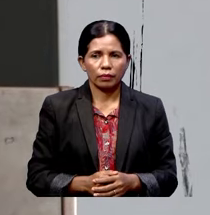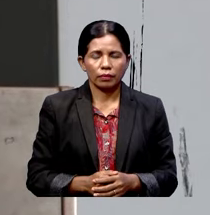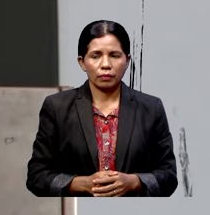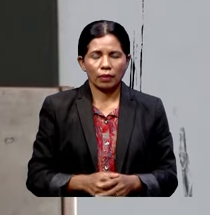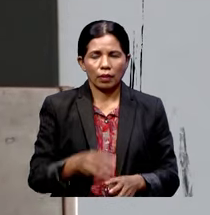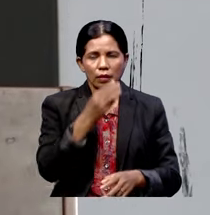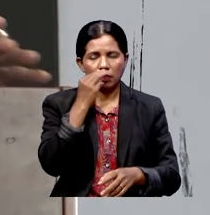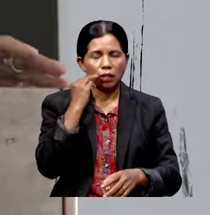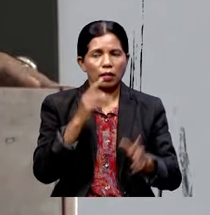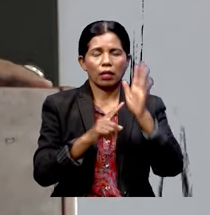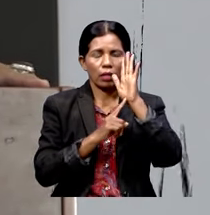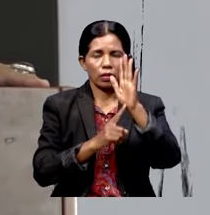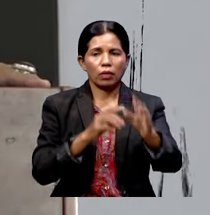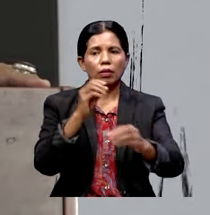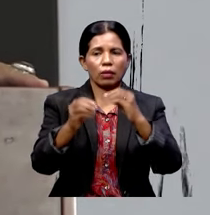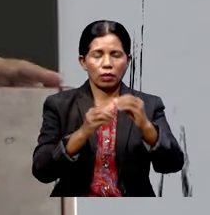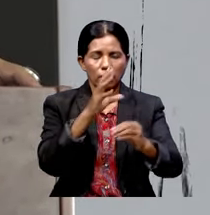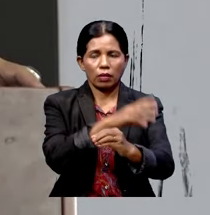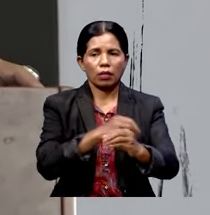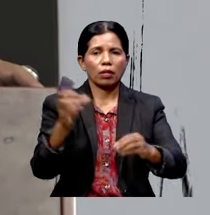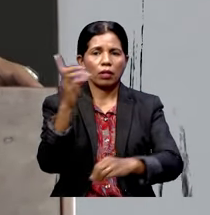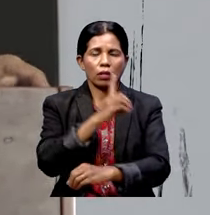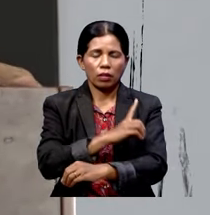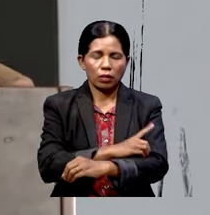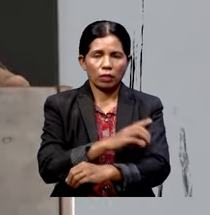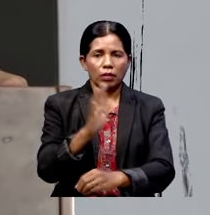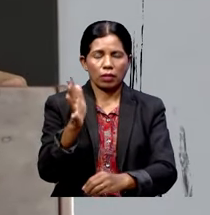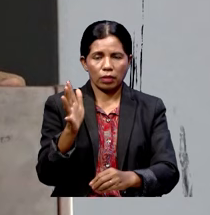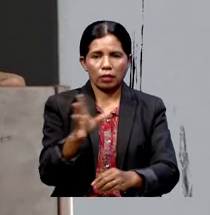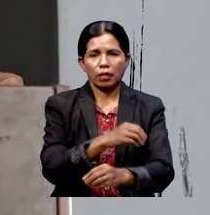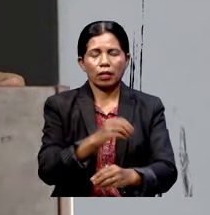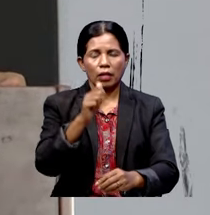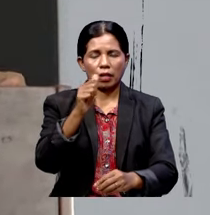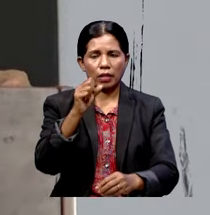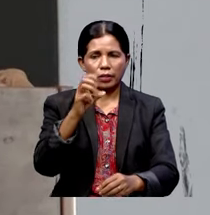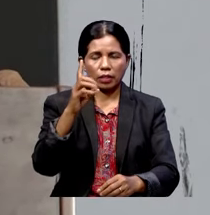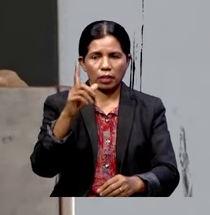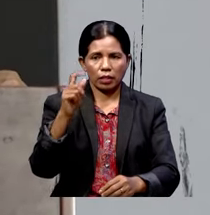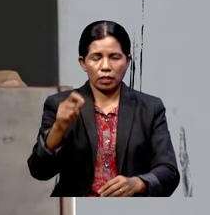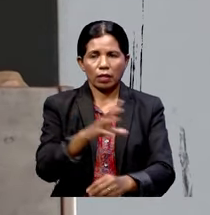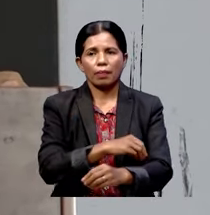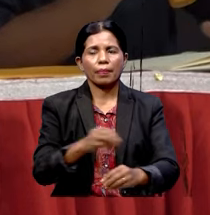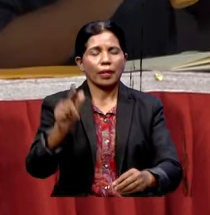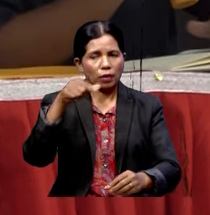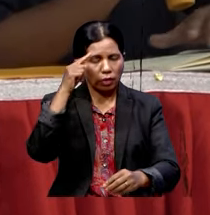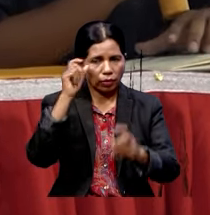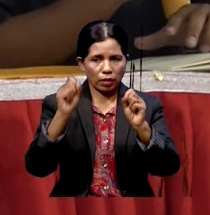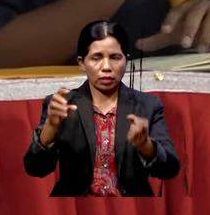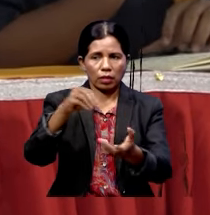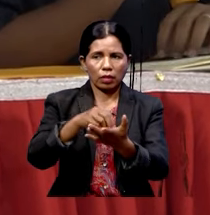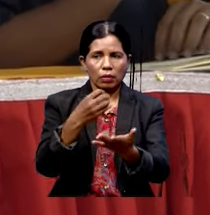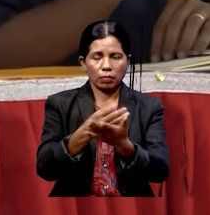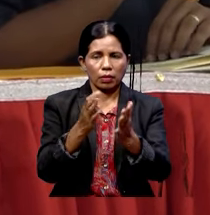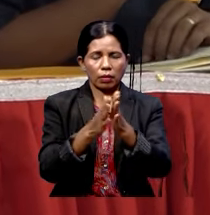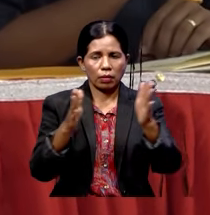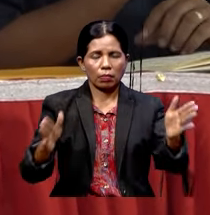María Alcatiri atolamenta saune relaciona holoron cinquentenario a STT Fretilin. Tuir Alcatiri governo ten que aloca orçamento bot